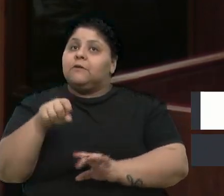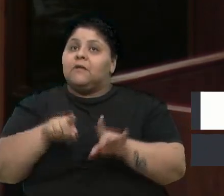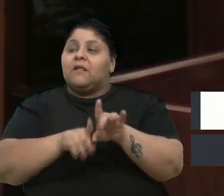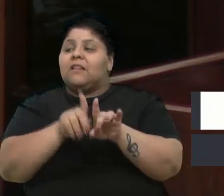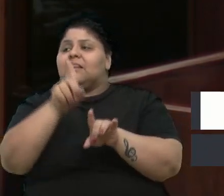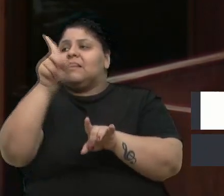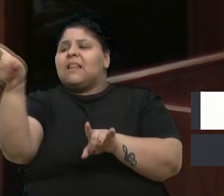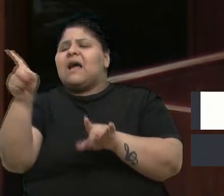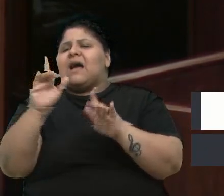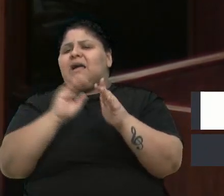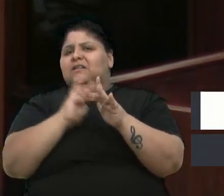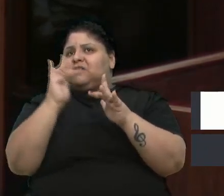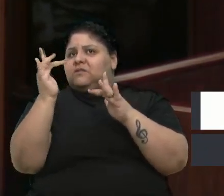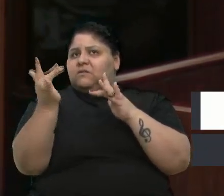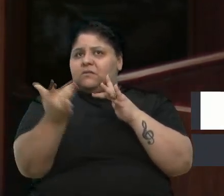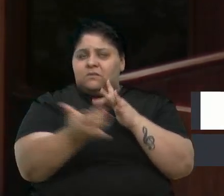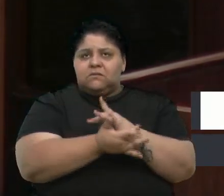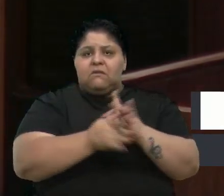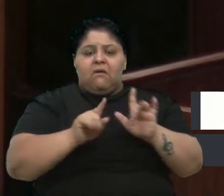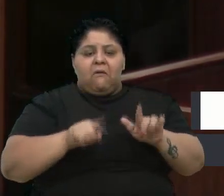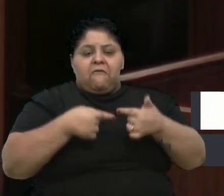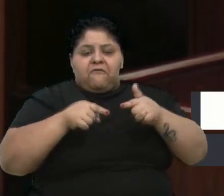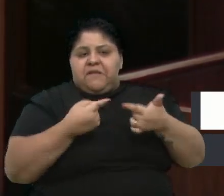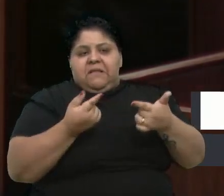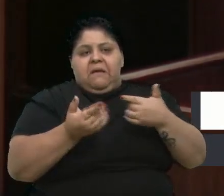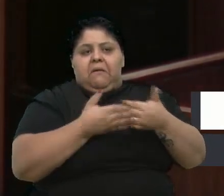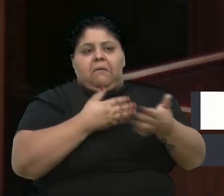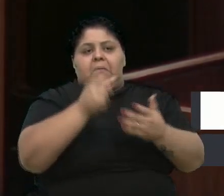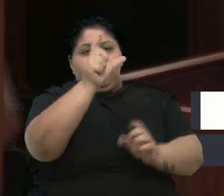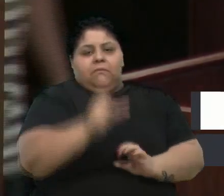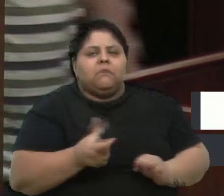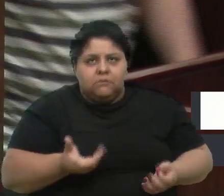nas suas redes sociais, ofender quem elas querem,